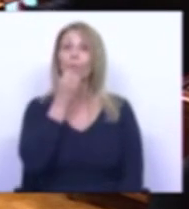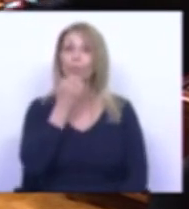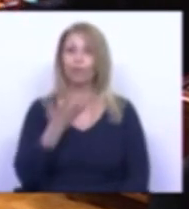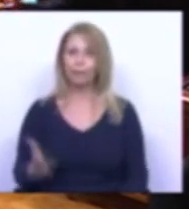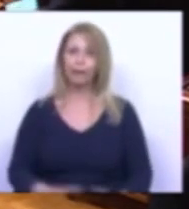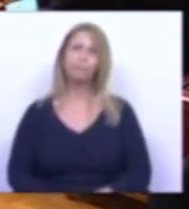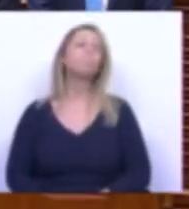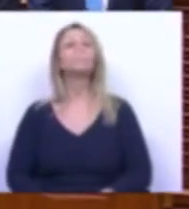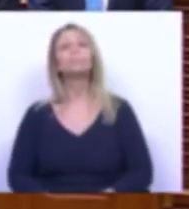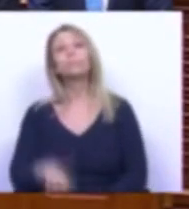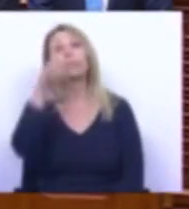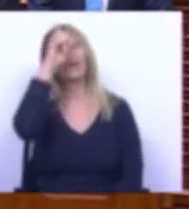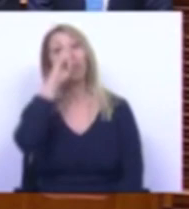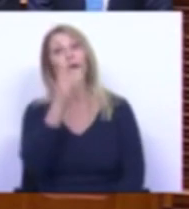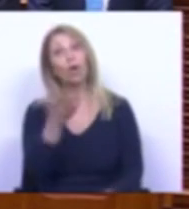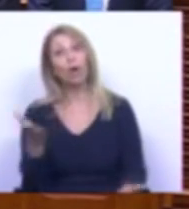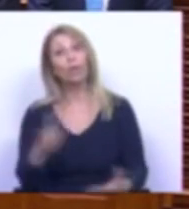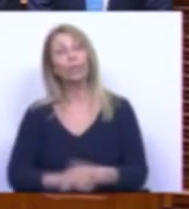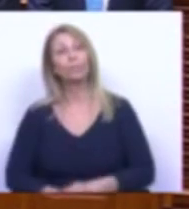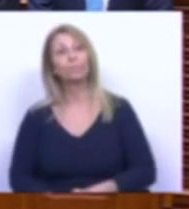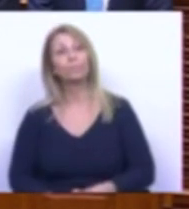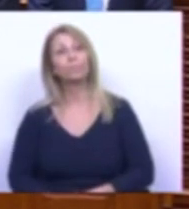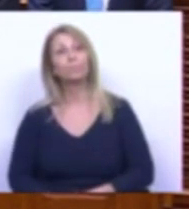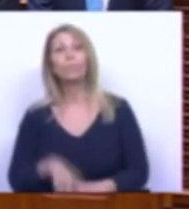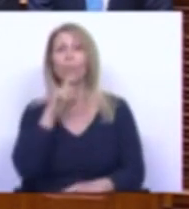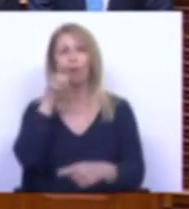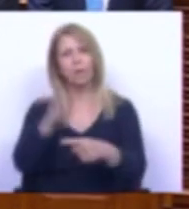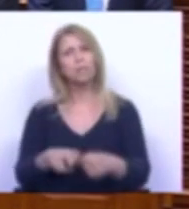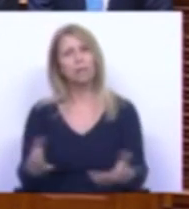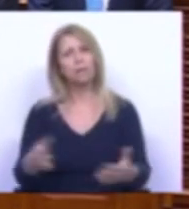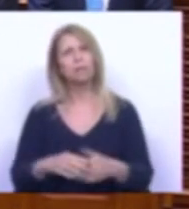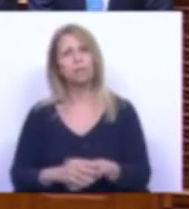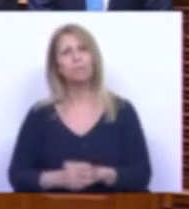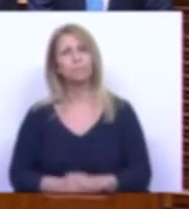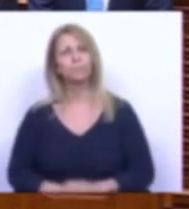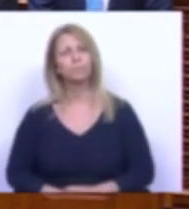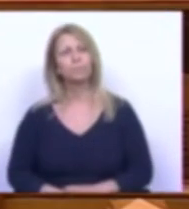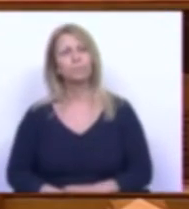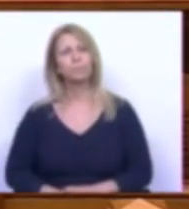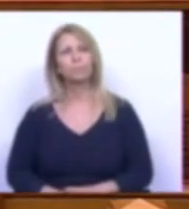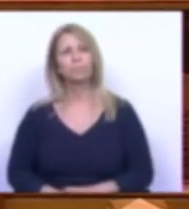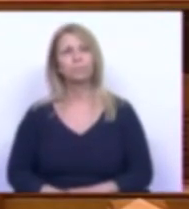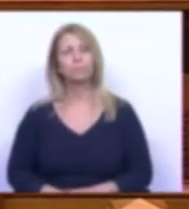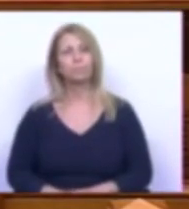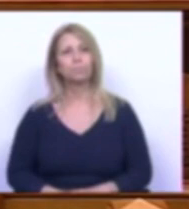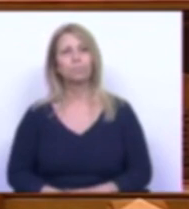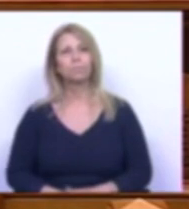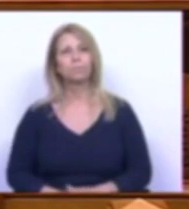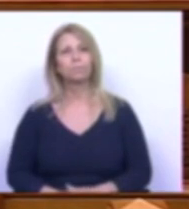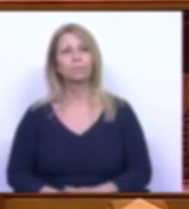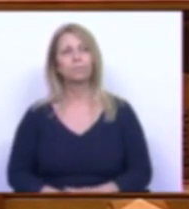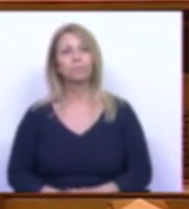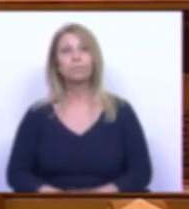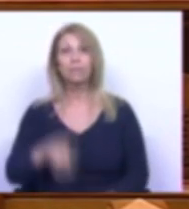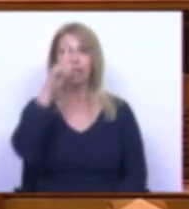esta quarta-feira a Assembleia da República volta ao seu pleno funcionamento com o regresso dos plenários. Com o início agendado para